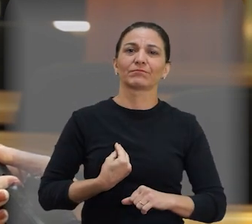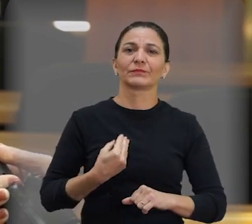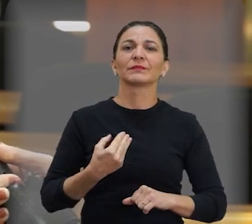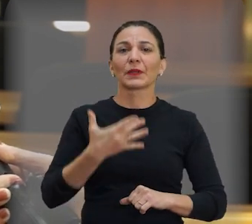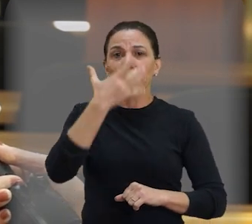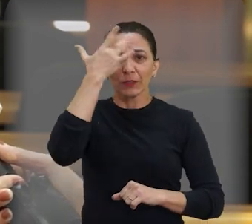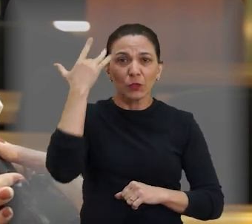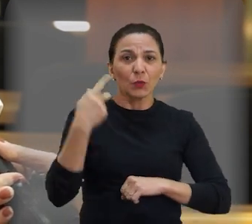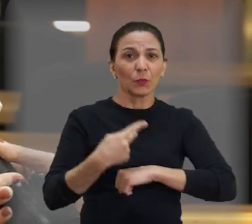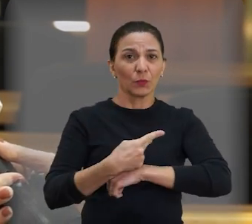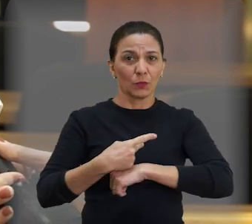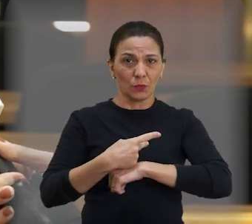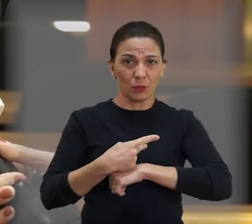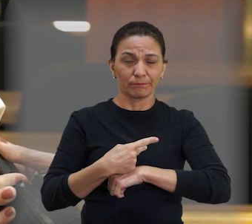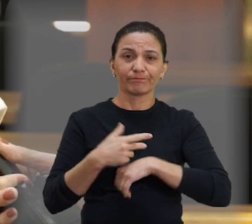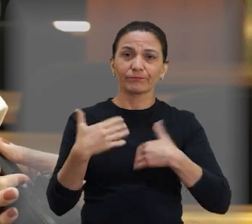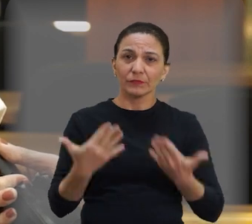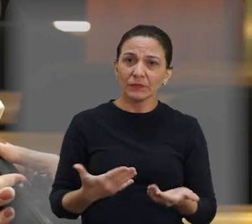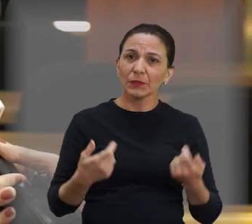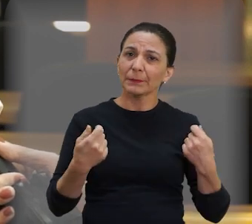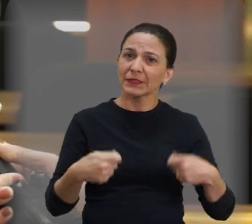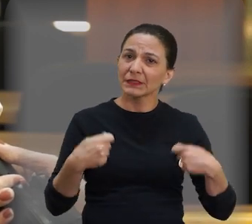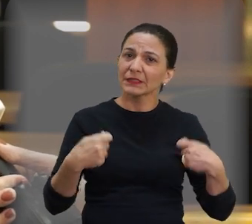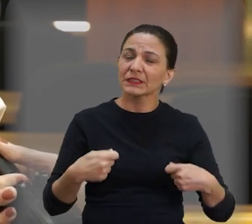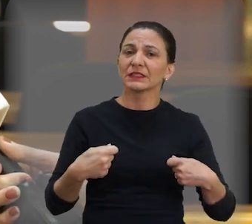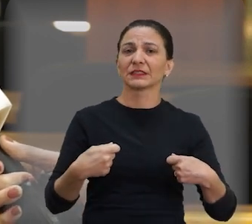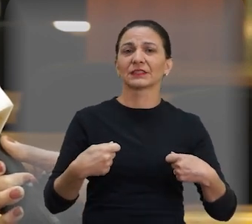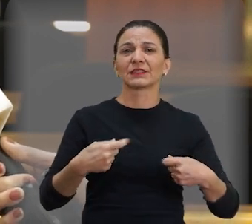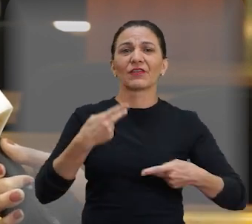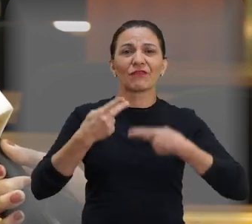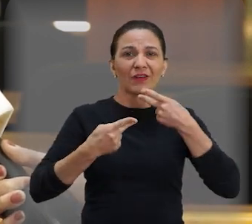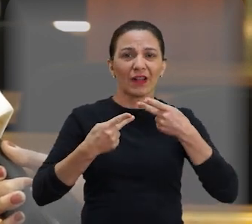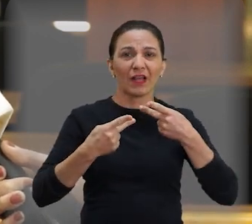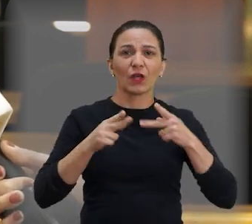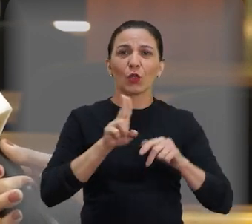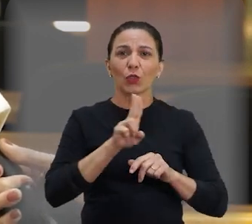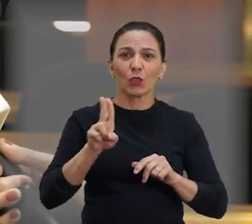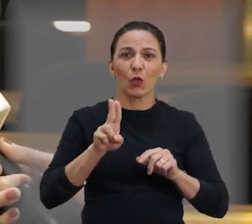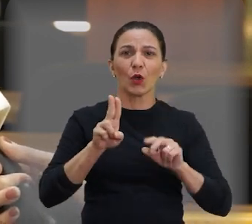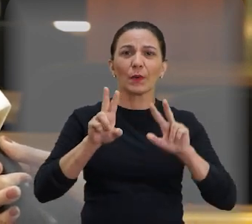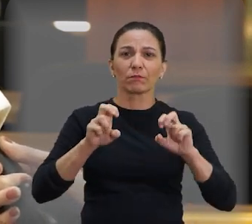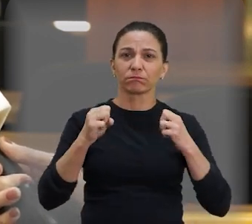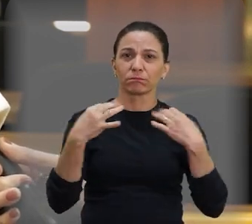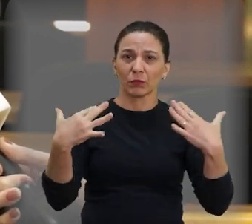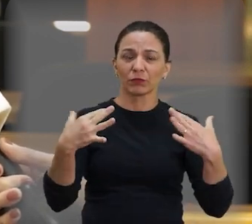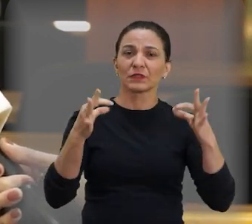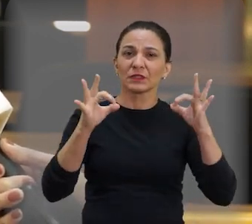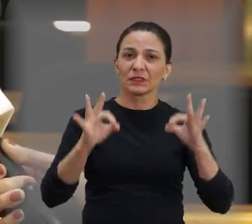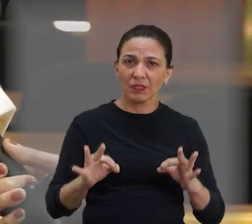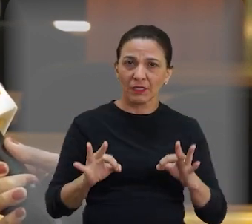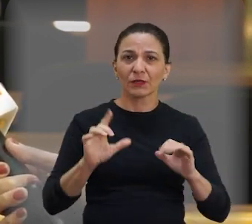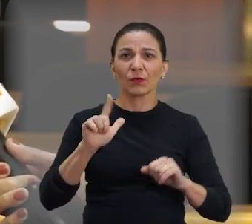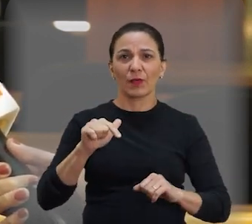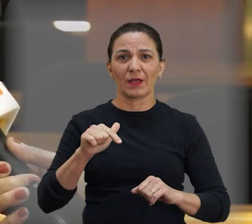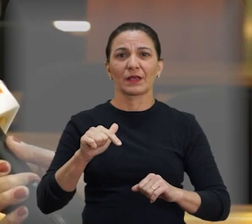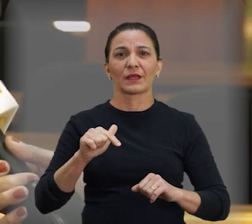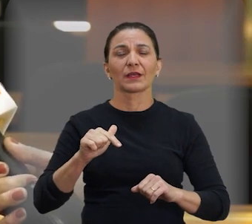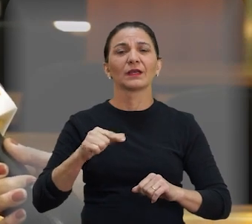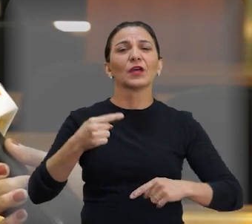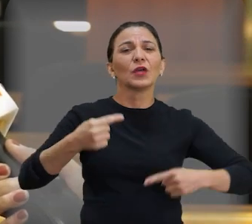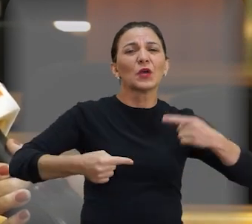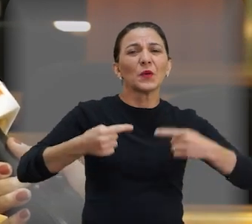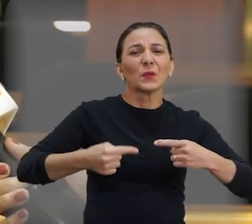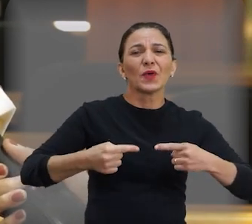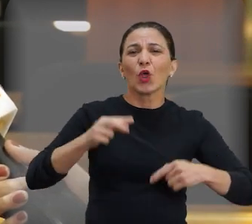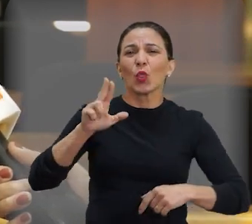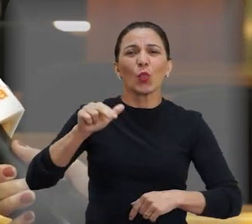as pessoas me pediram e é necessário falar disso né Acho que o nome da da audiência ele é muito assertivo e nunca isso